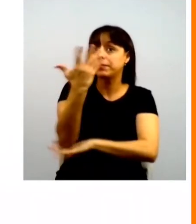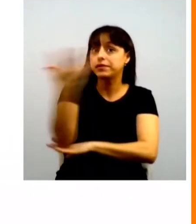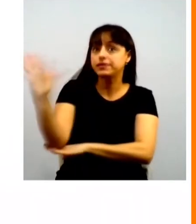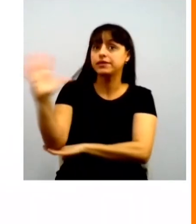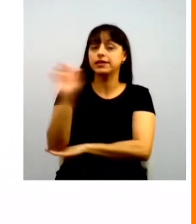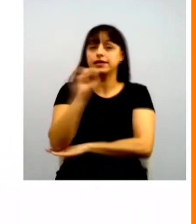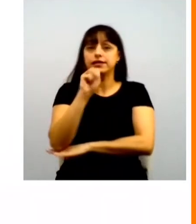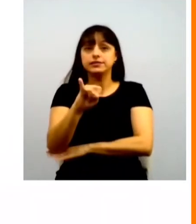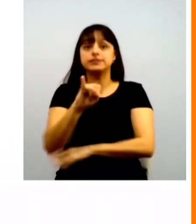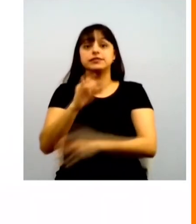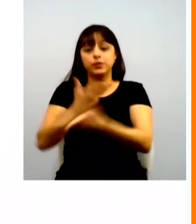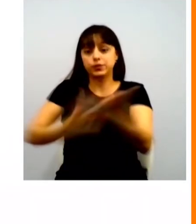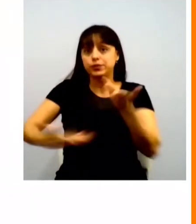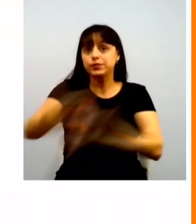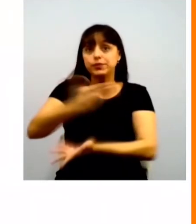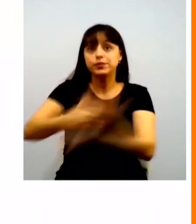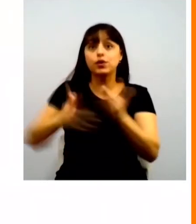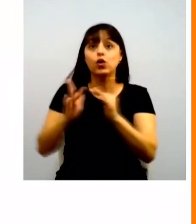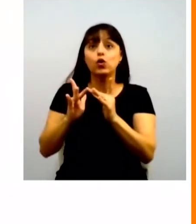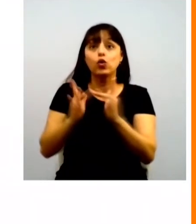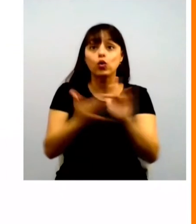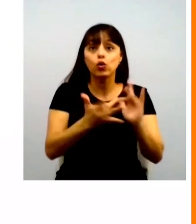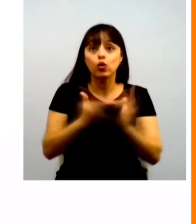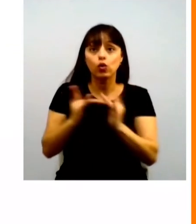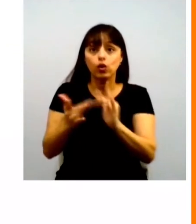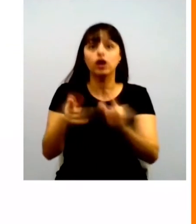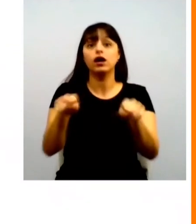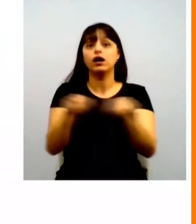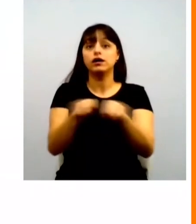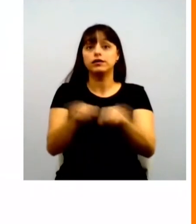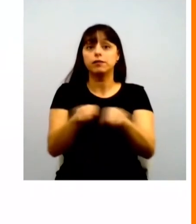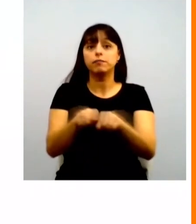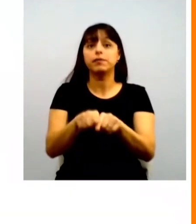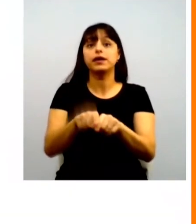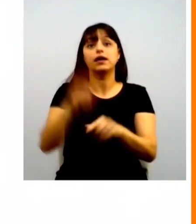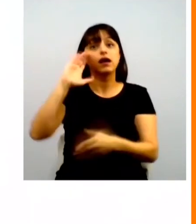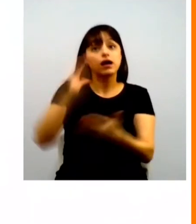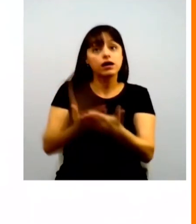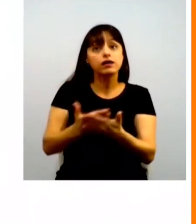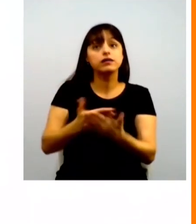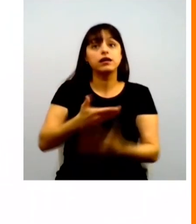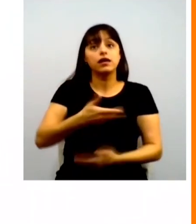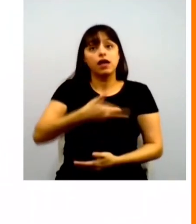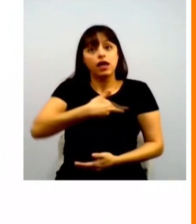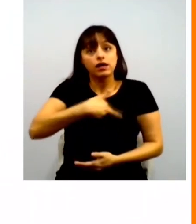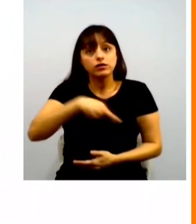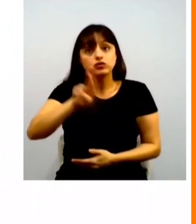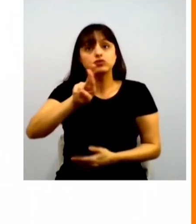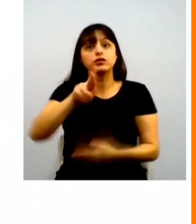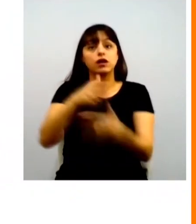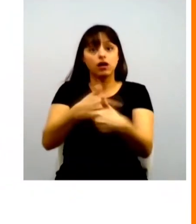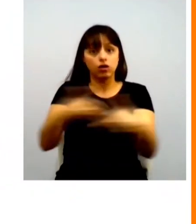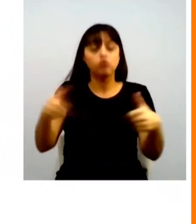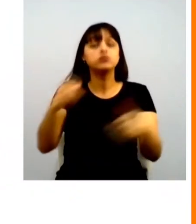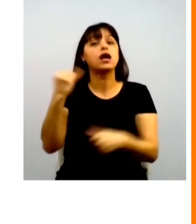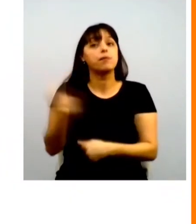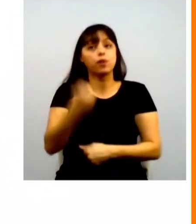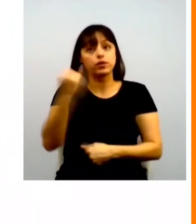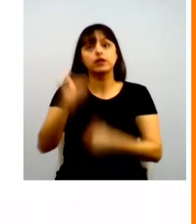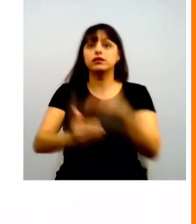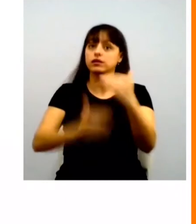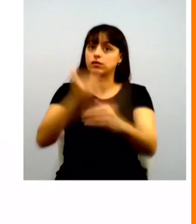sociabilidade, as creências espirituales, as consumovisiones que são importantes no desenvolvimento. Fíjense bem que